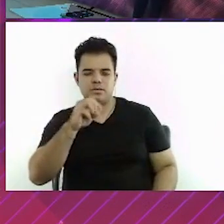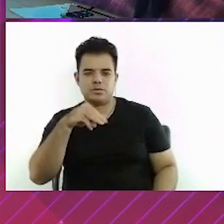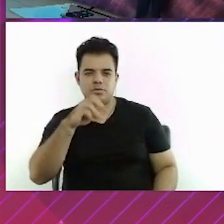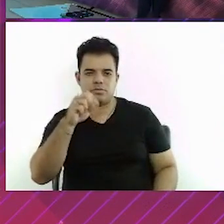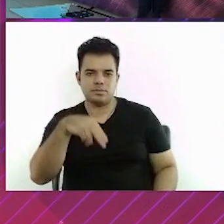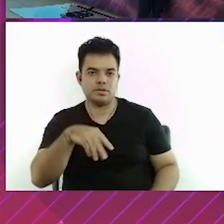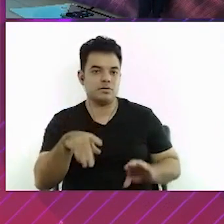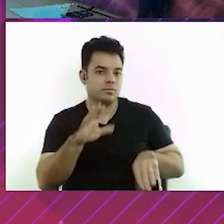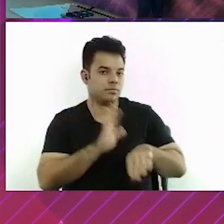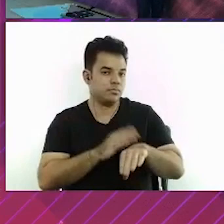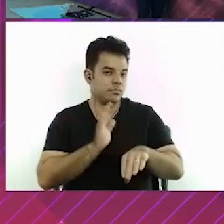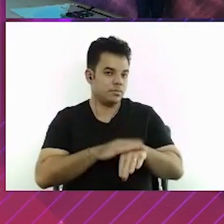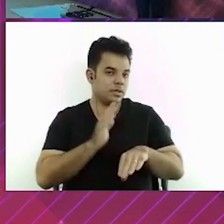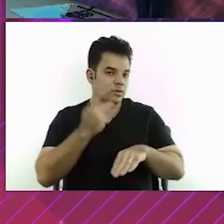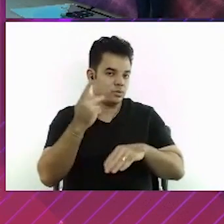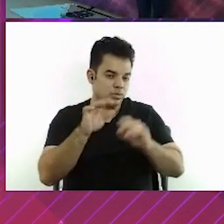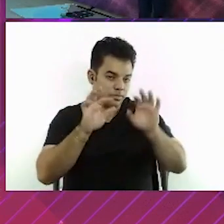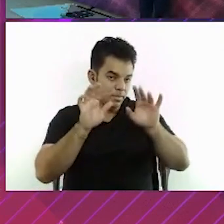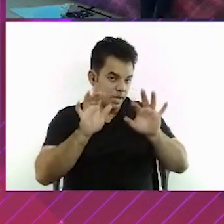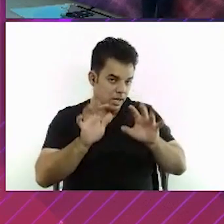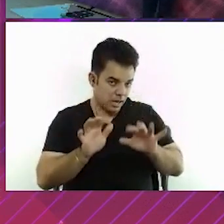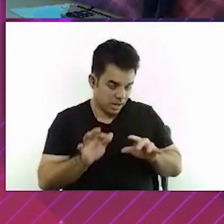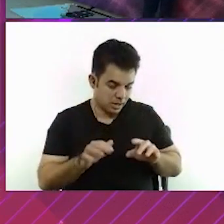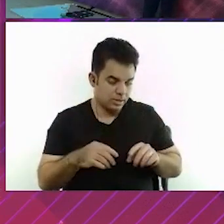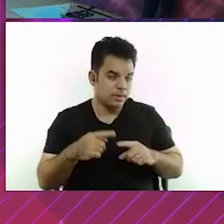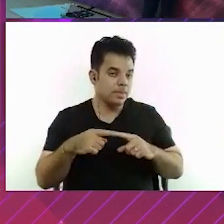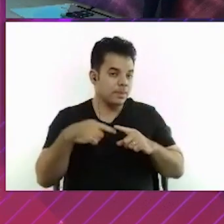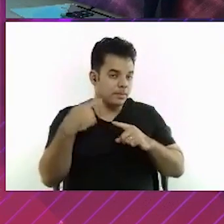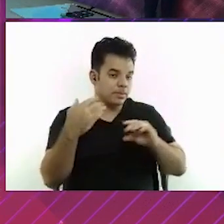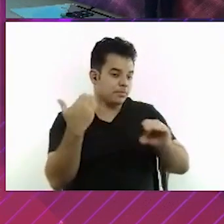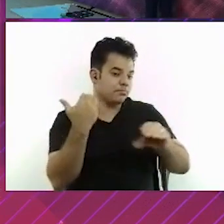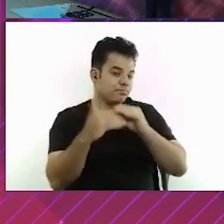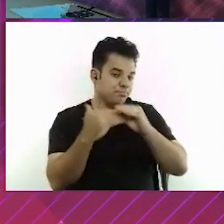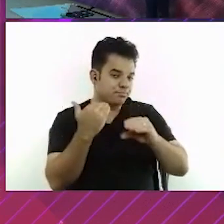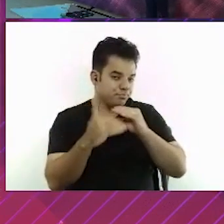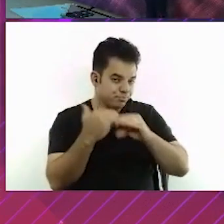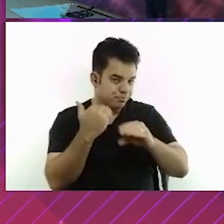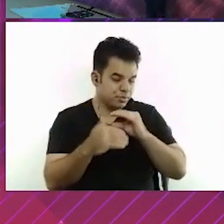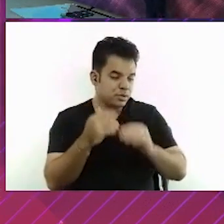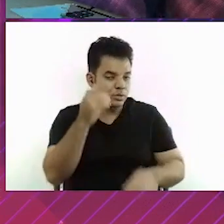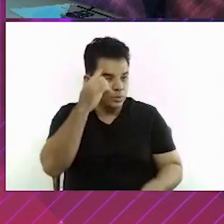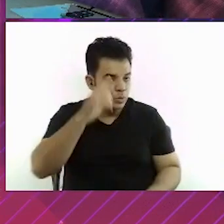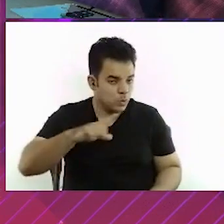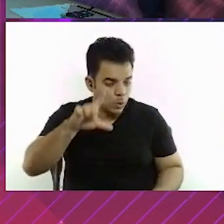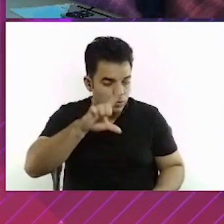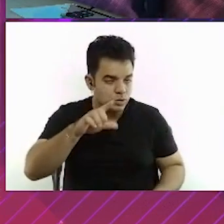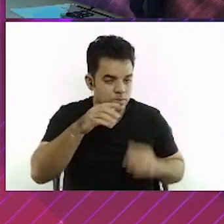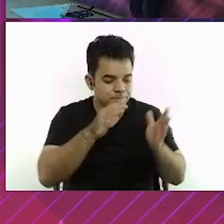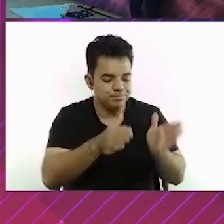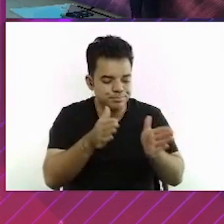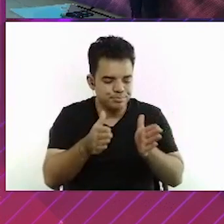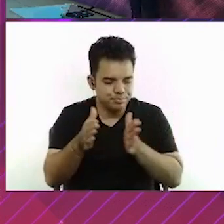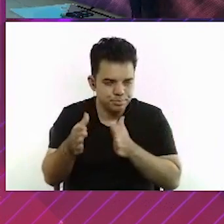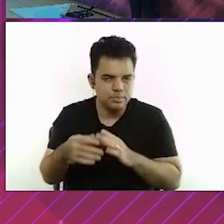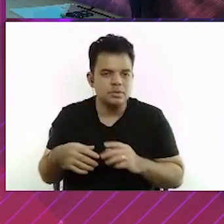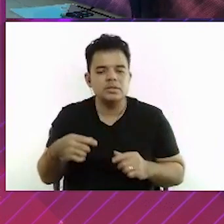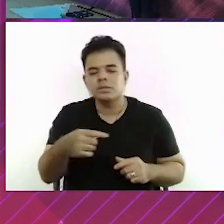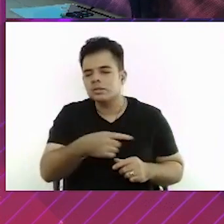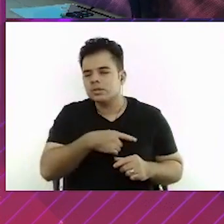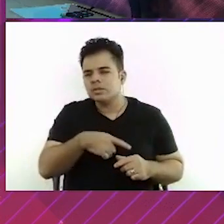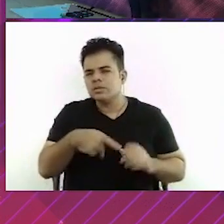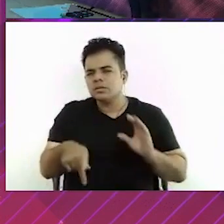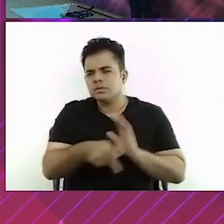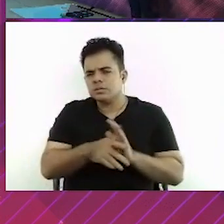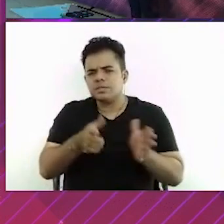manual, e na hora de consumir as mensagens, você tem alguma lógica de processamento. Aqui, para ter algum momento em que vai falhar,